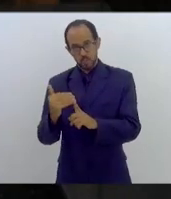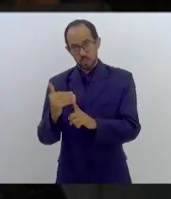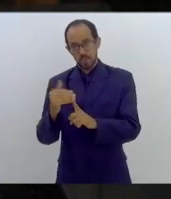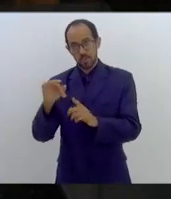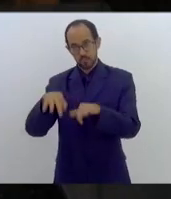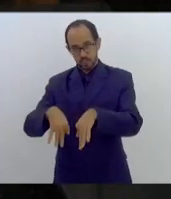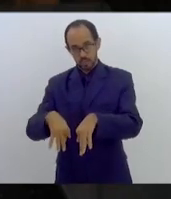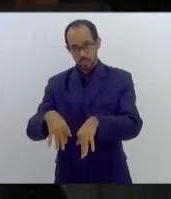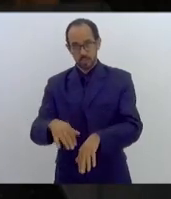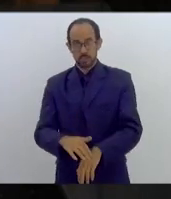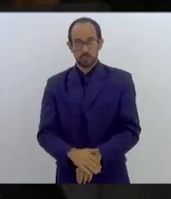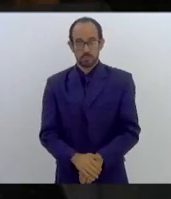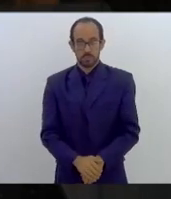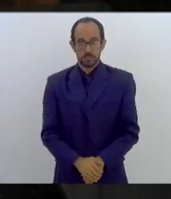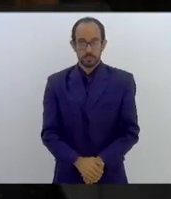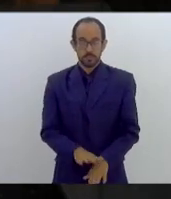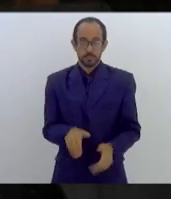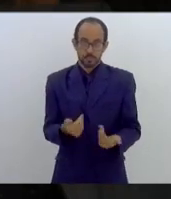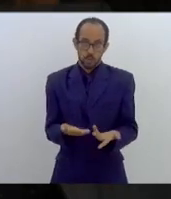Então, homenagear